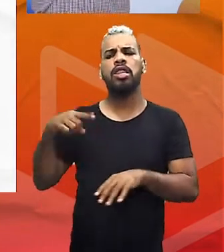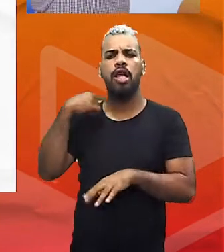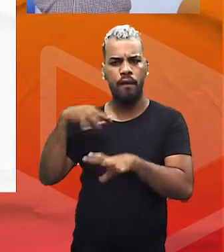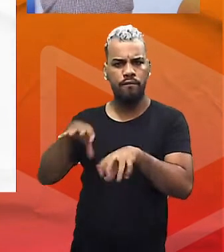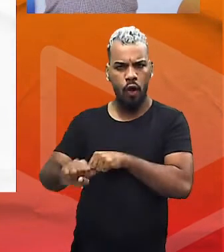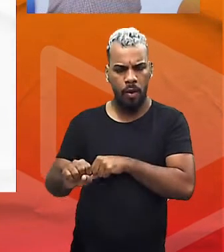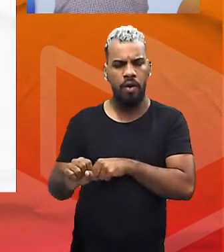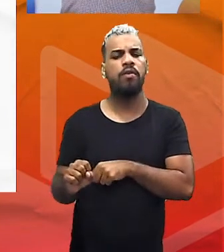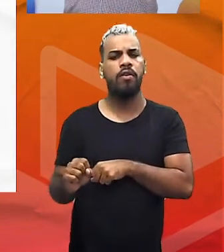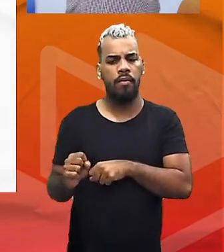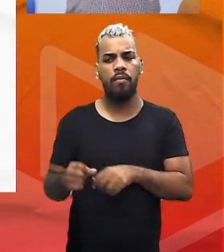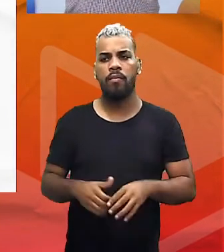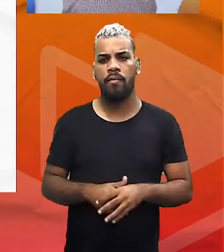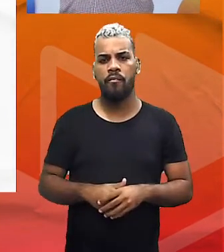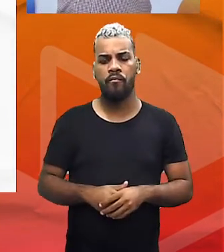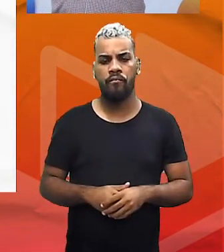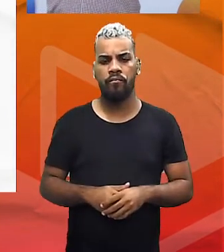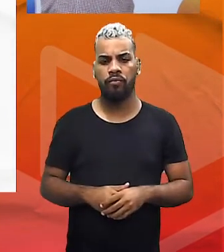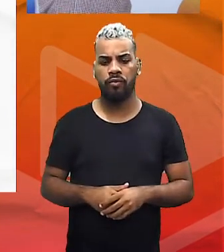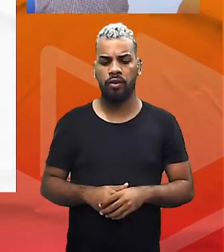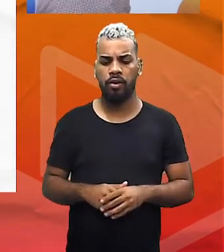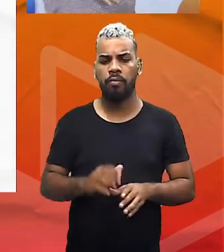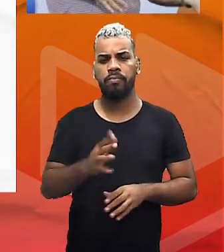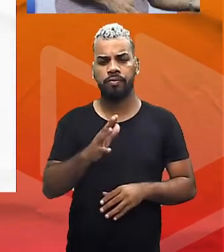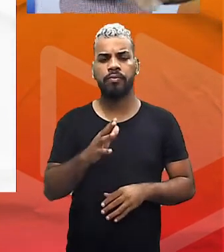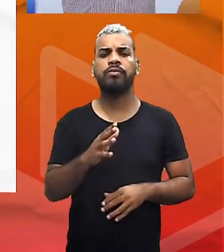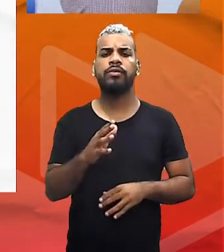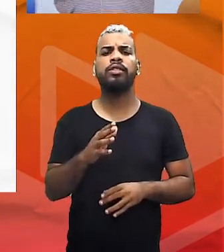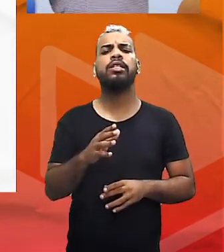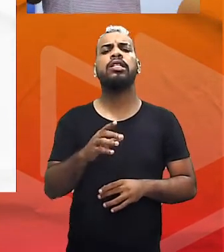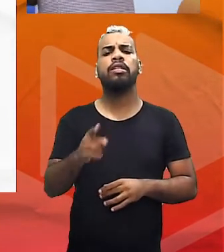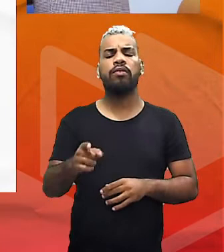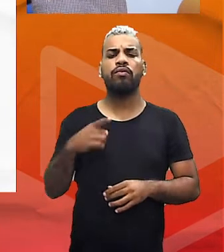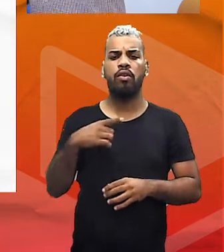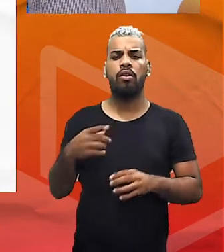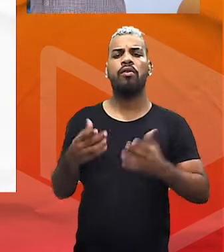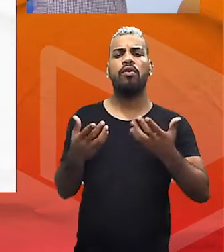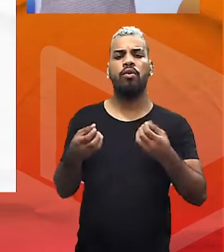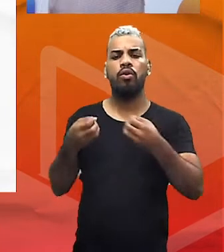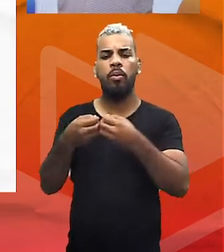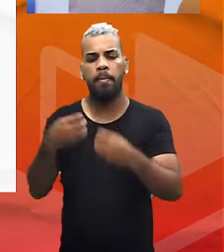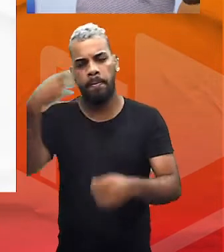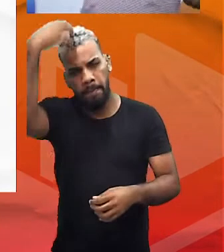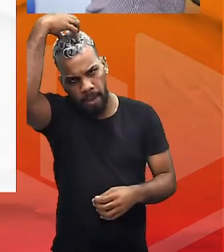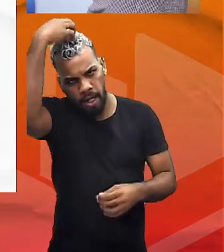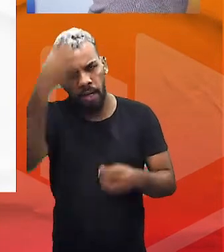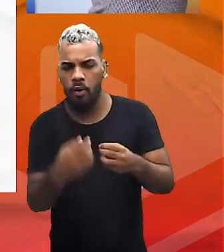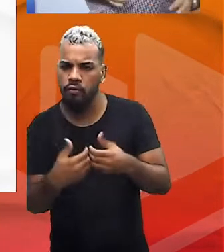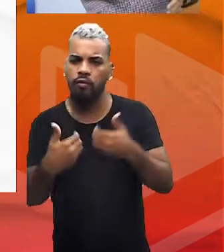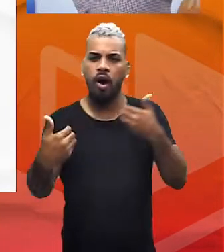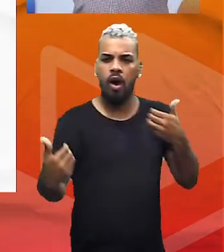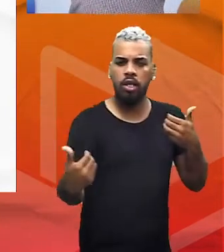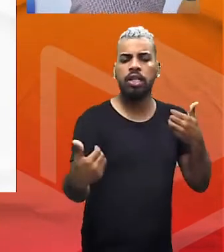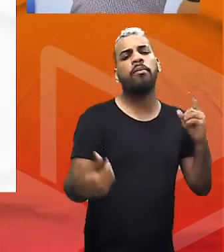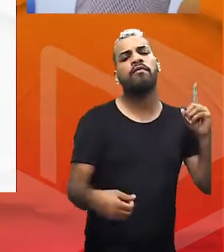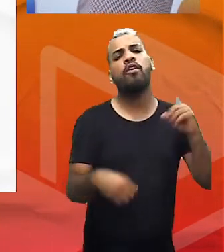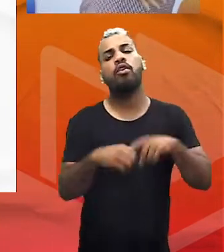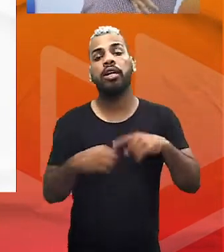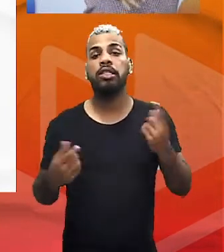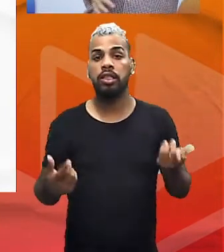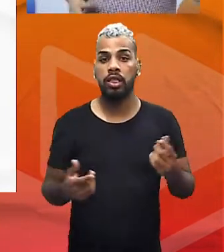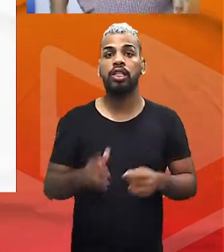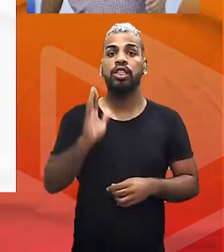muito próximo do imperador, e depois acaba rompendo com o imperador, depois volta às amizades, né? Chegou a